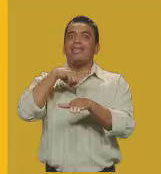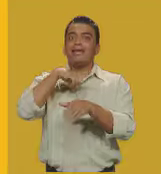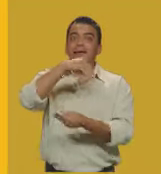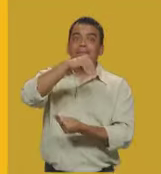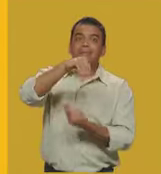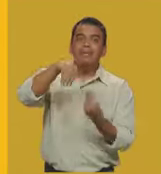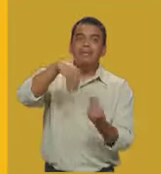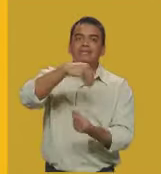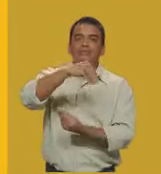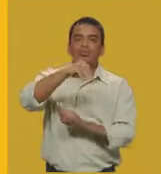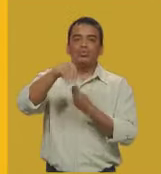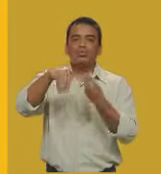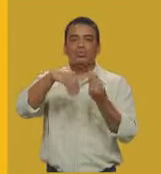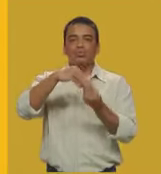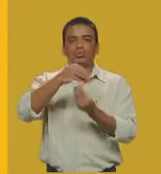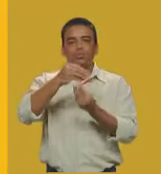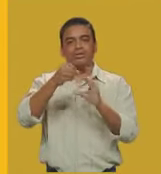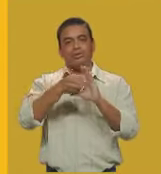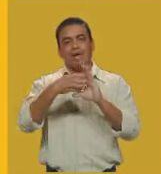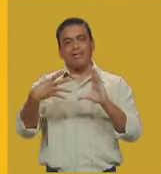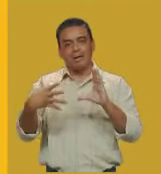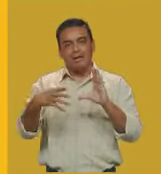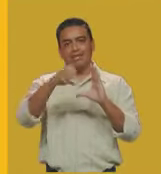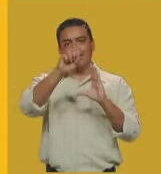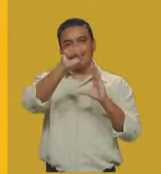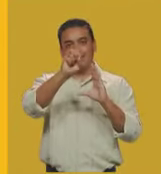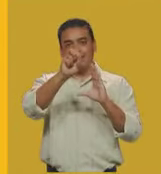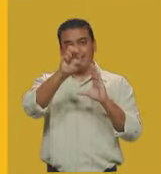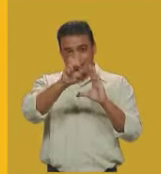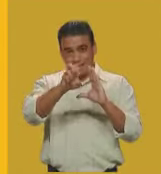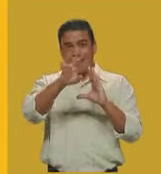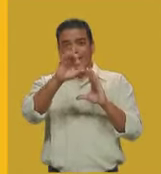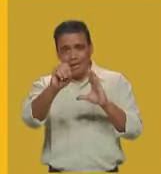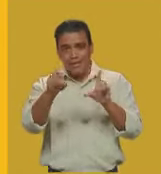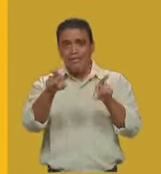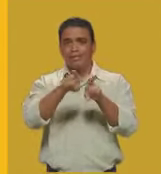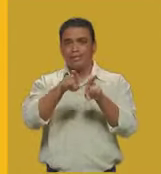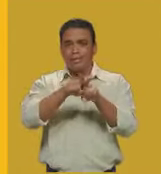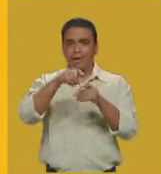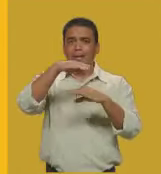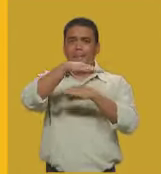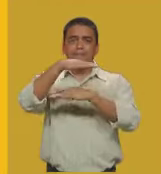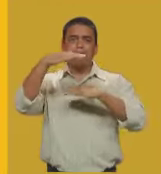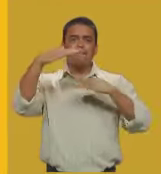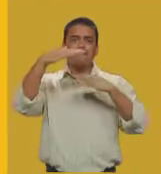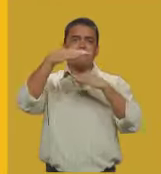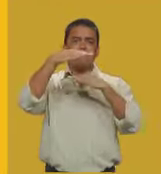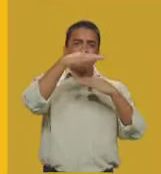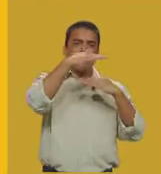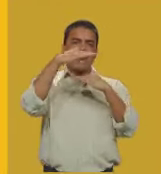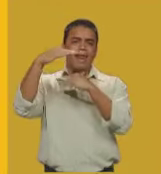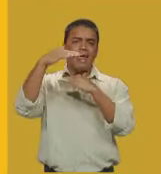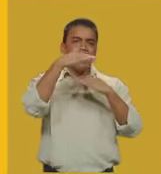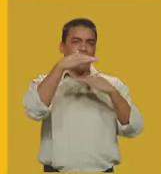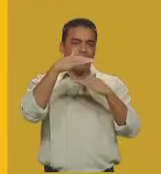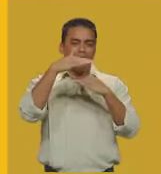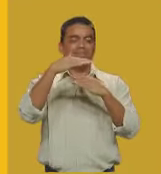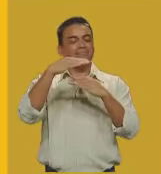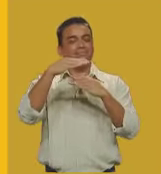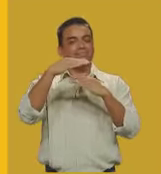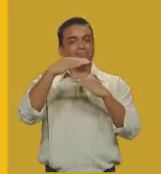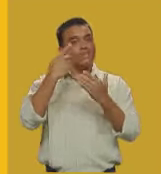circuito misto é aquele que junta características de série e paralelo no mesmo circuito. Então, você vai ter partes que estão em série, partes que estão em paralelo. E